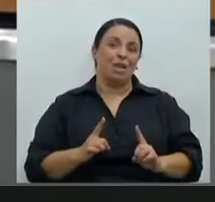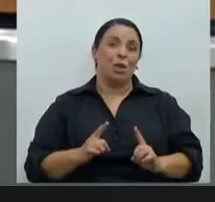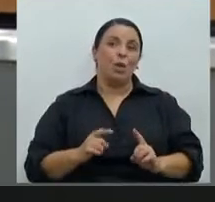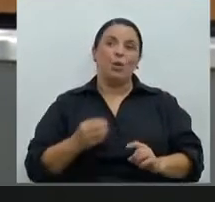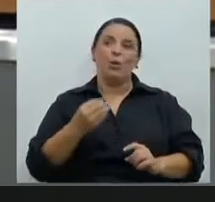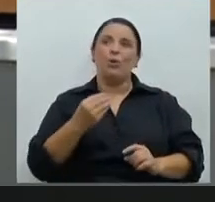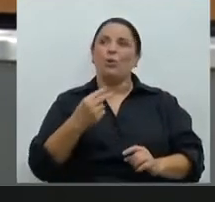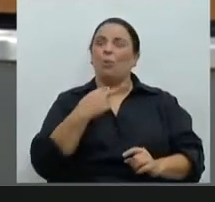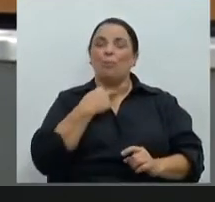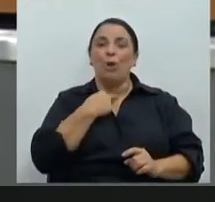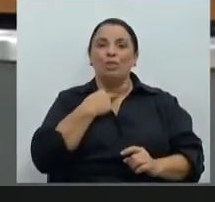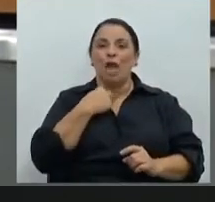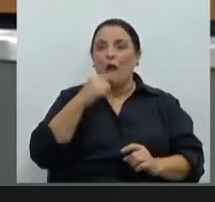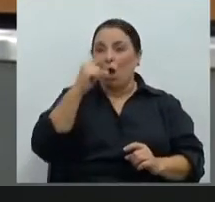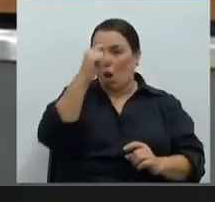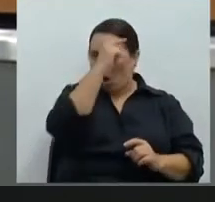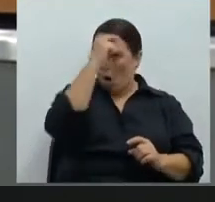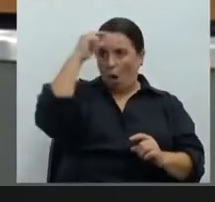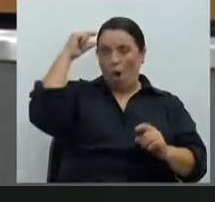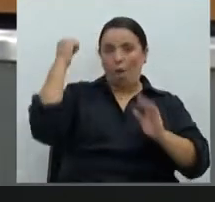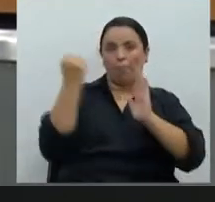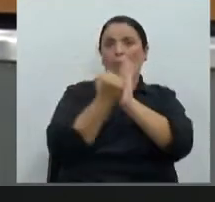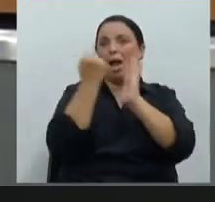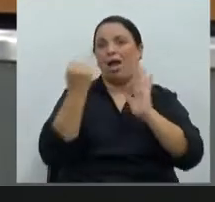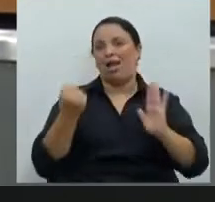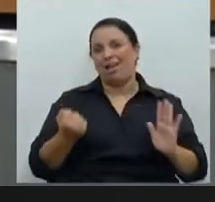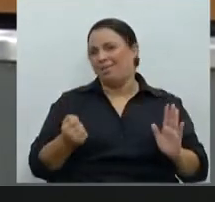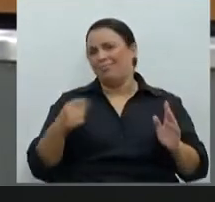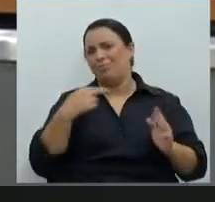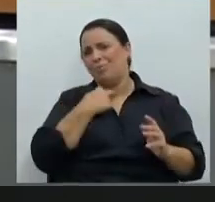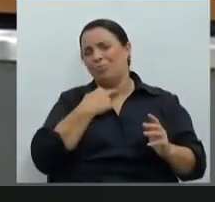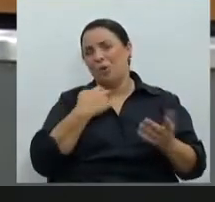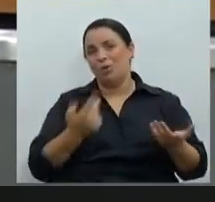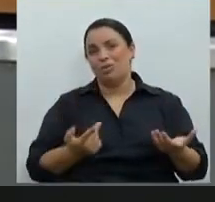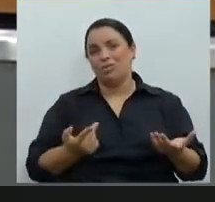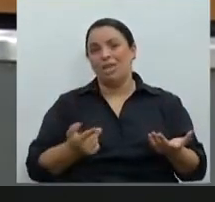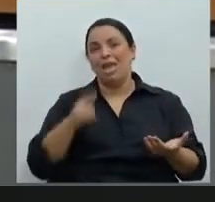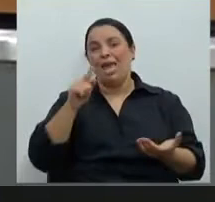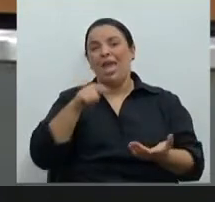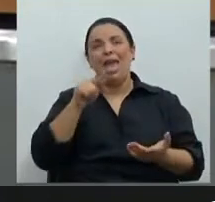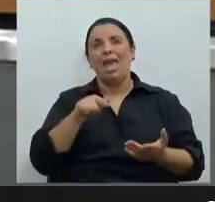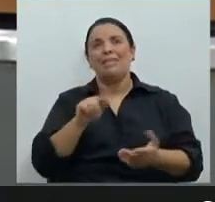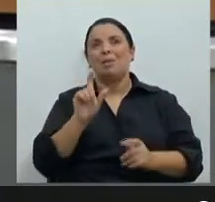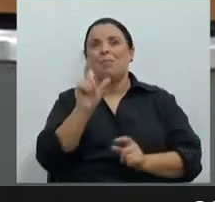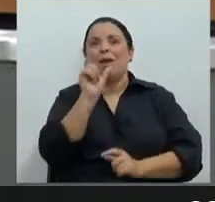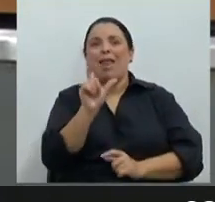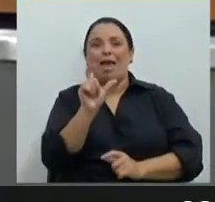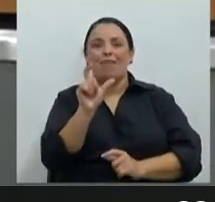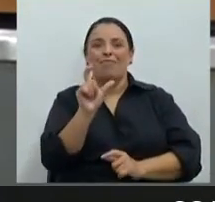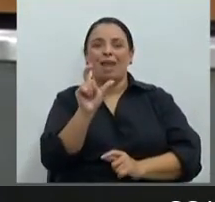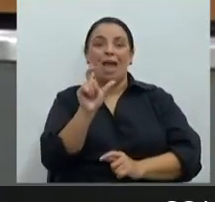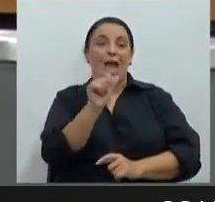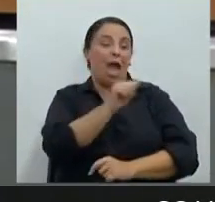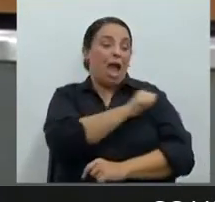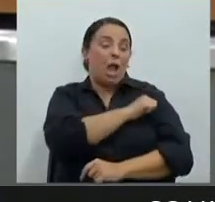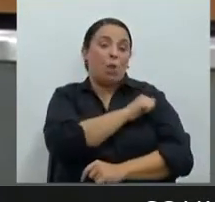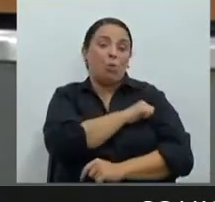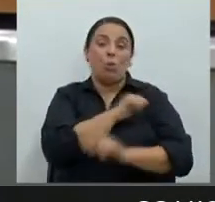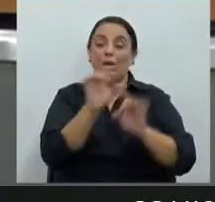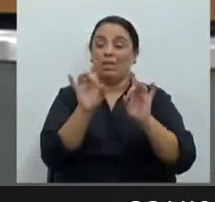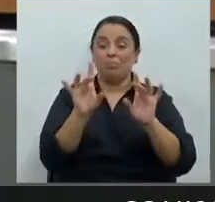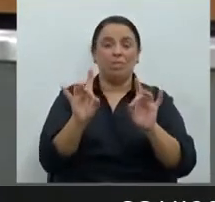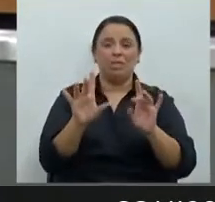E falar uma outra coisa. Vamos deixar essa nomenclatura de aluno especial de lado. Aluno é uma coisa